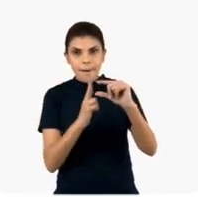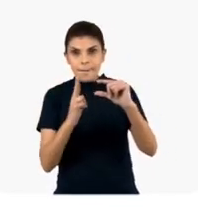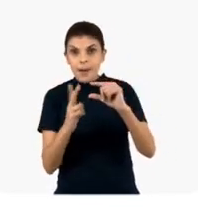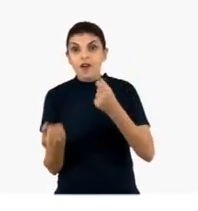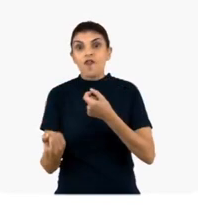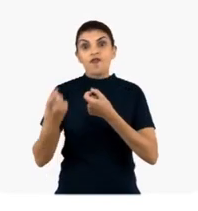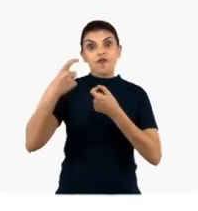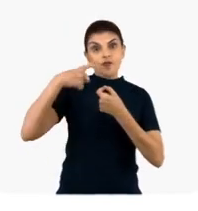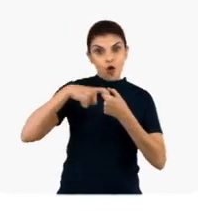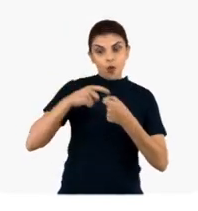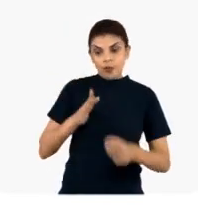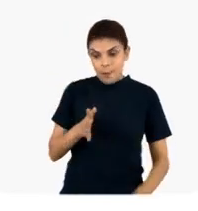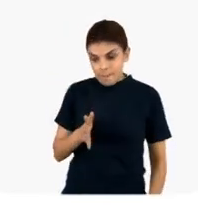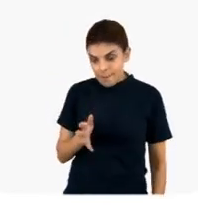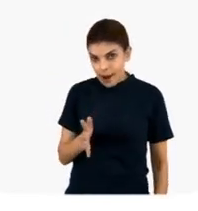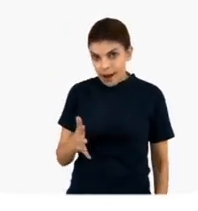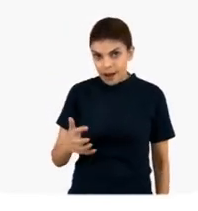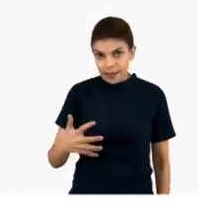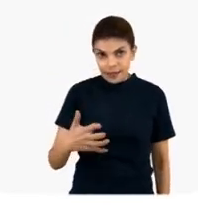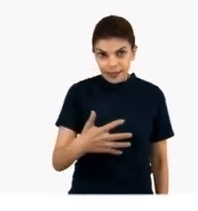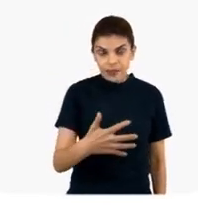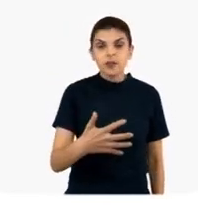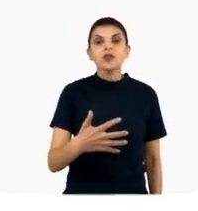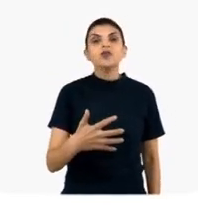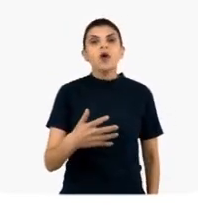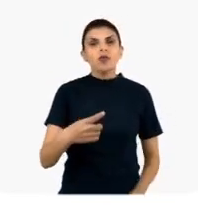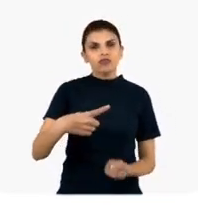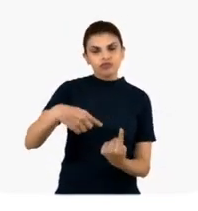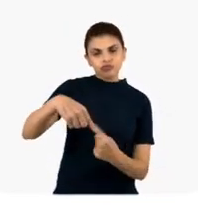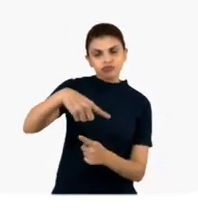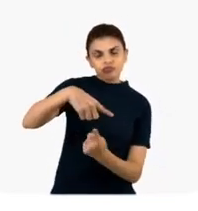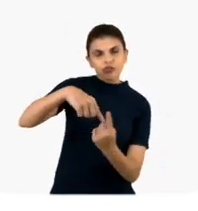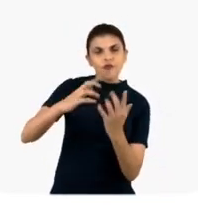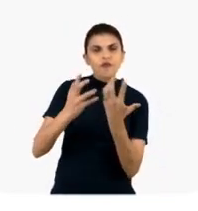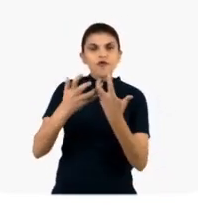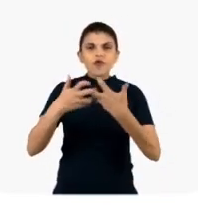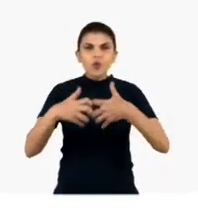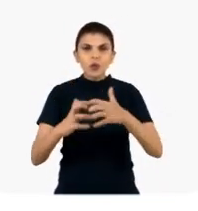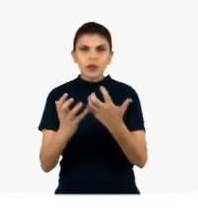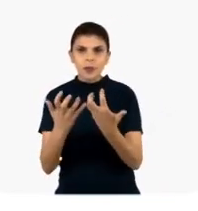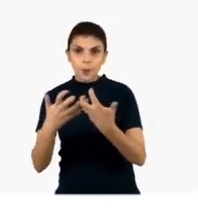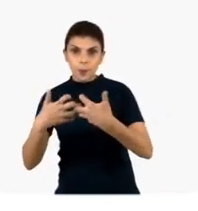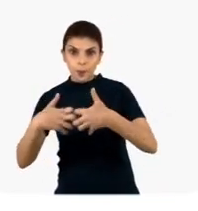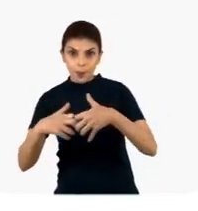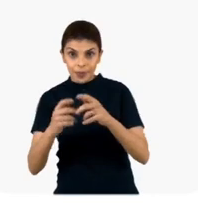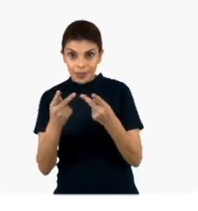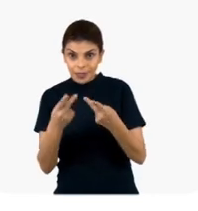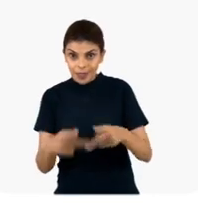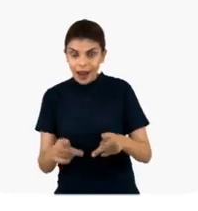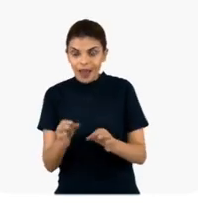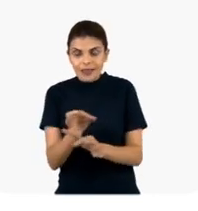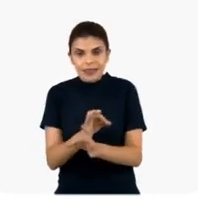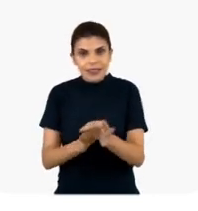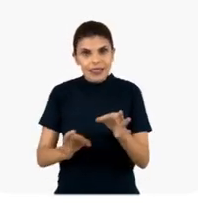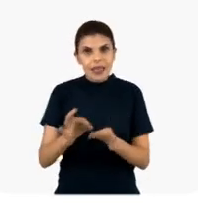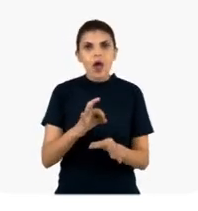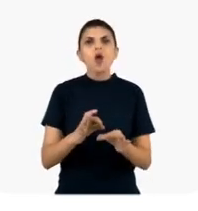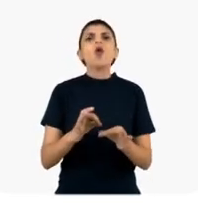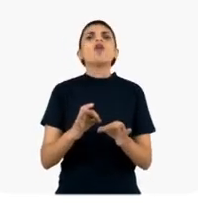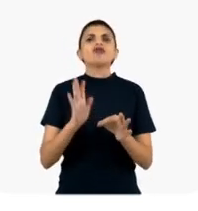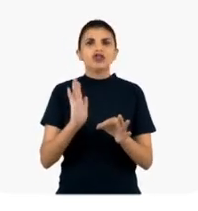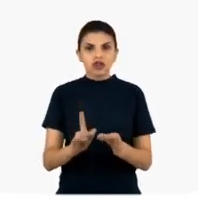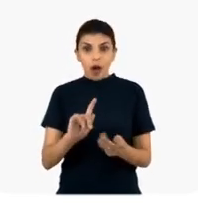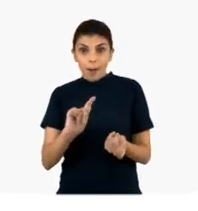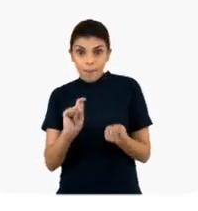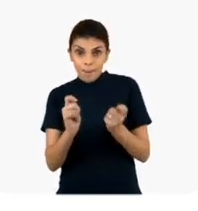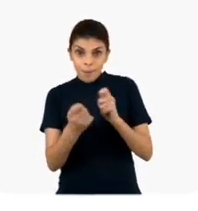da bactéria e através do metabolismo, do funcionamento normal da célula, essa